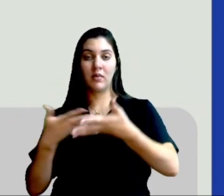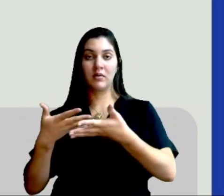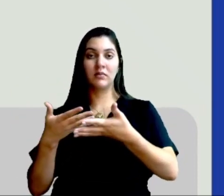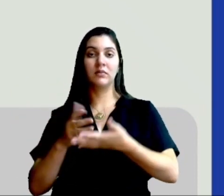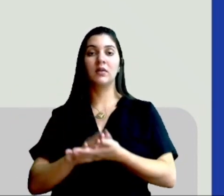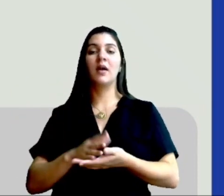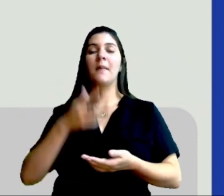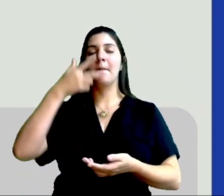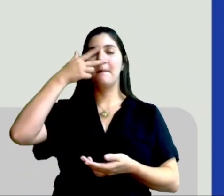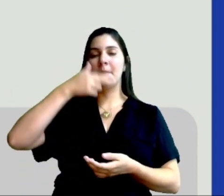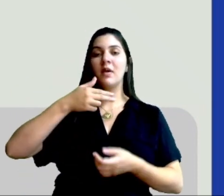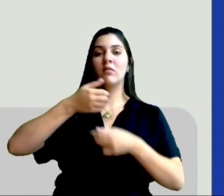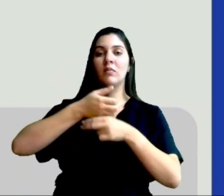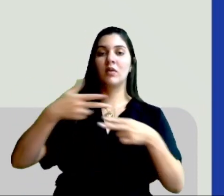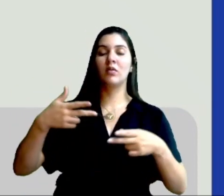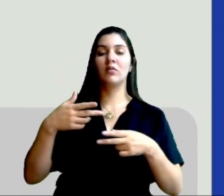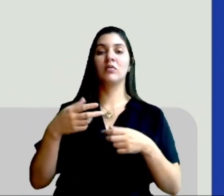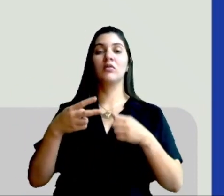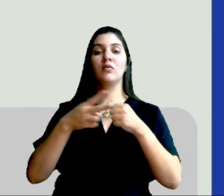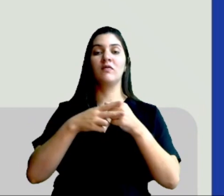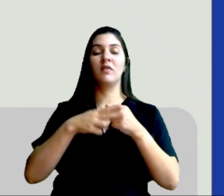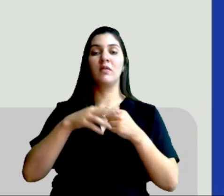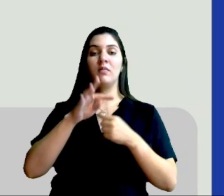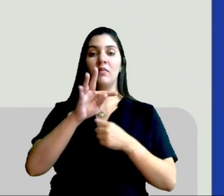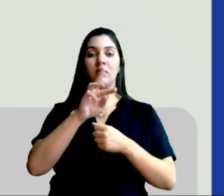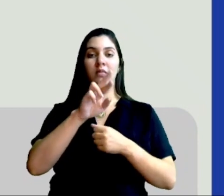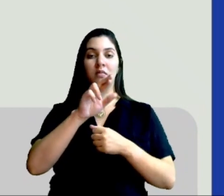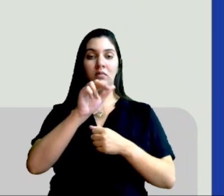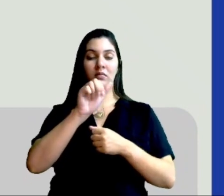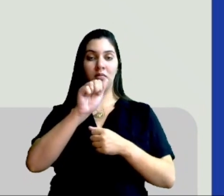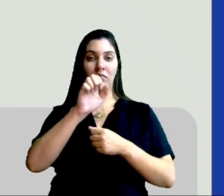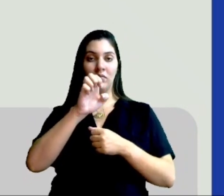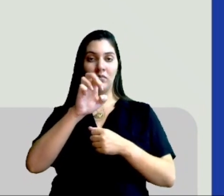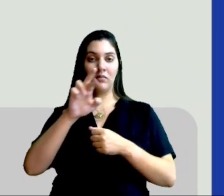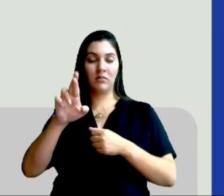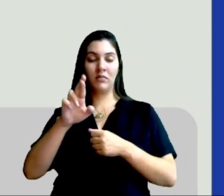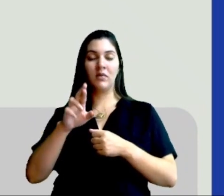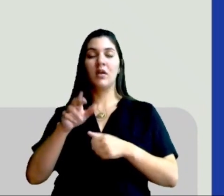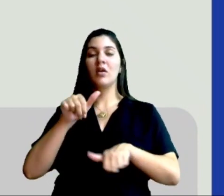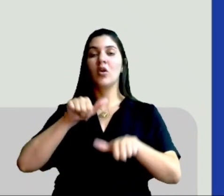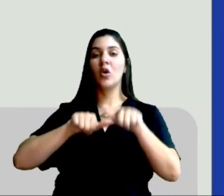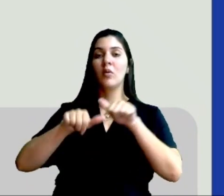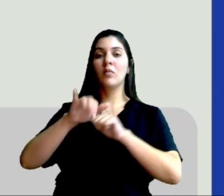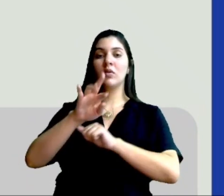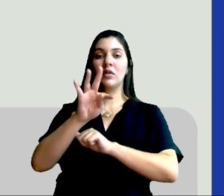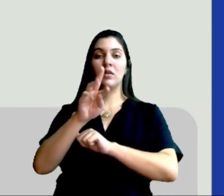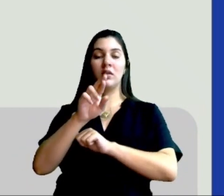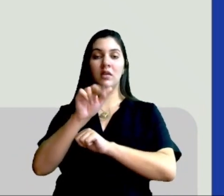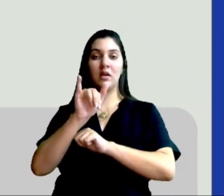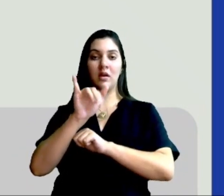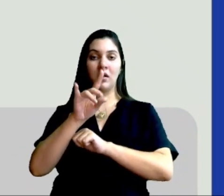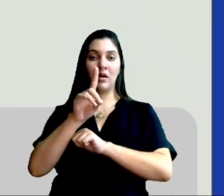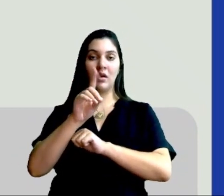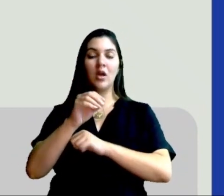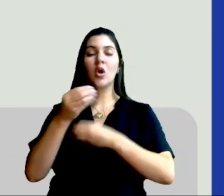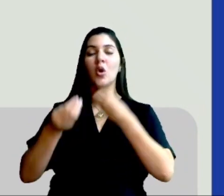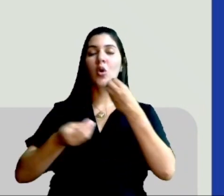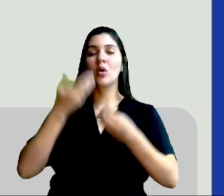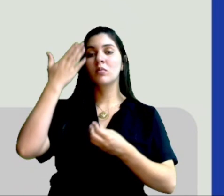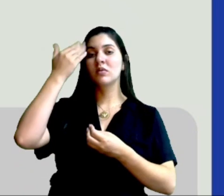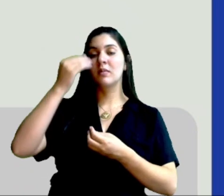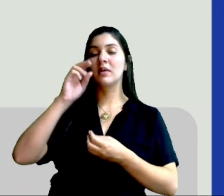mesma coisa o verbo traer, ó. Traer, traído. E aí, professora, como é que eu vou saber se coloca acento ou